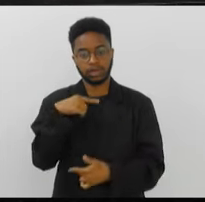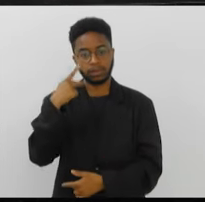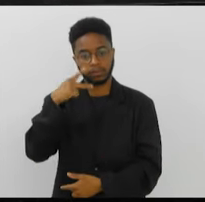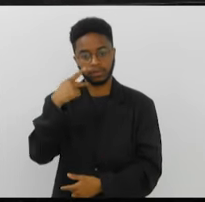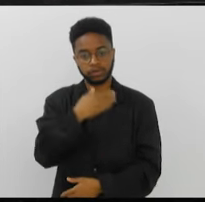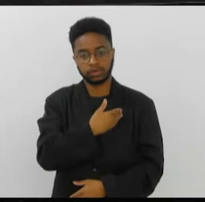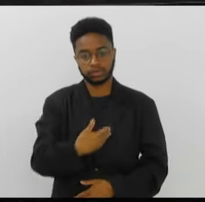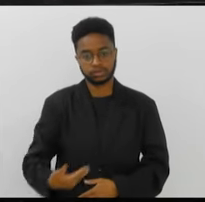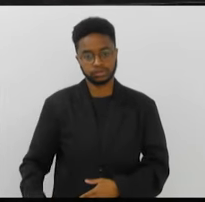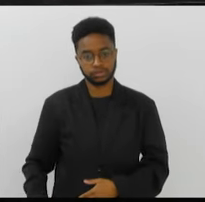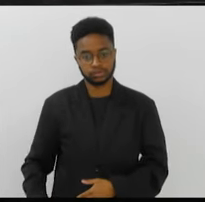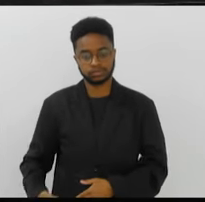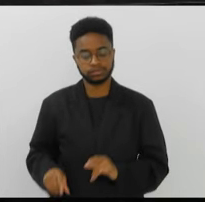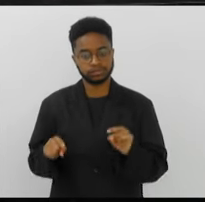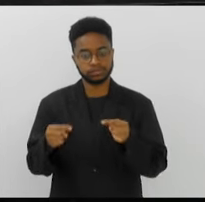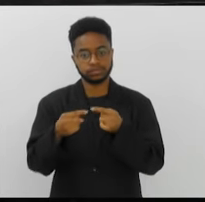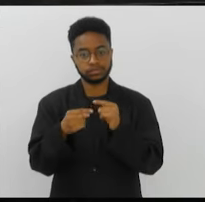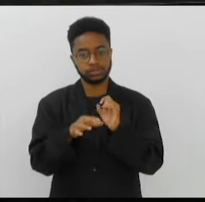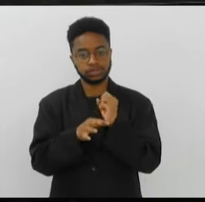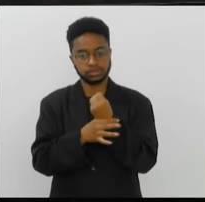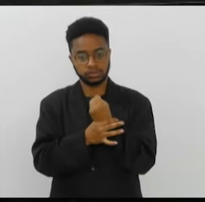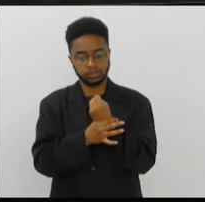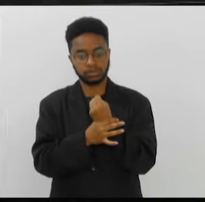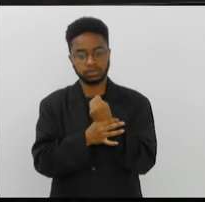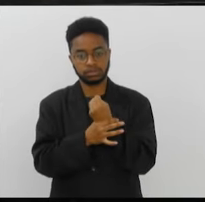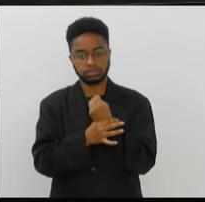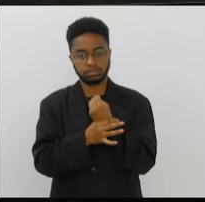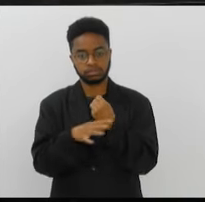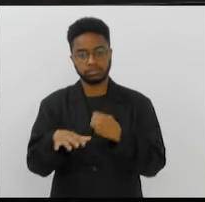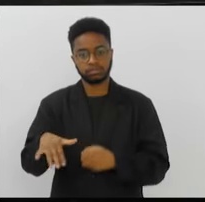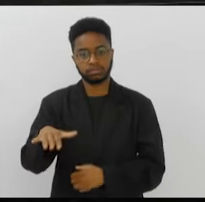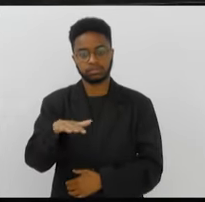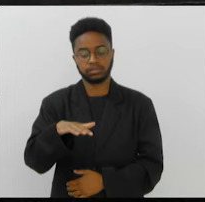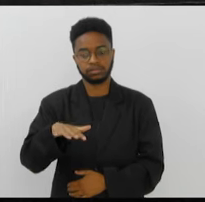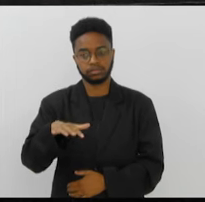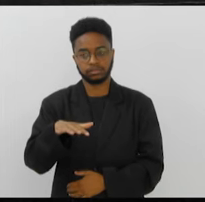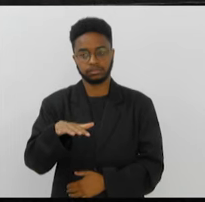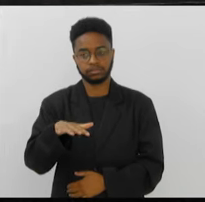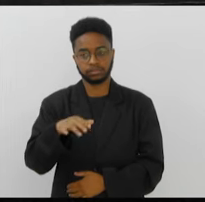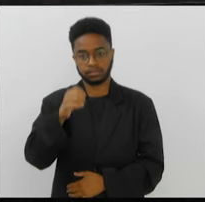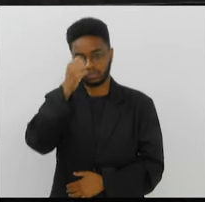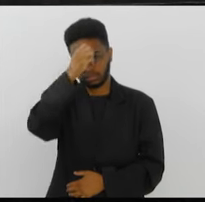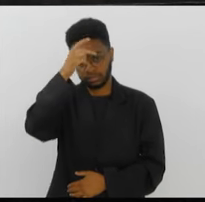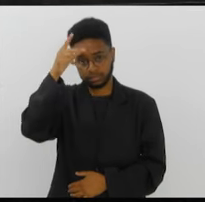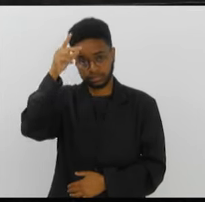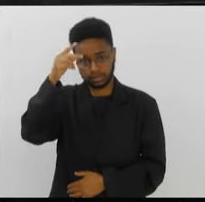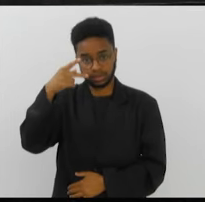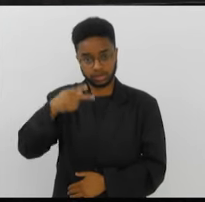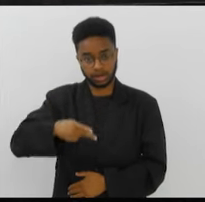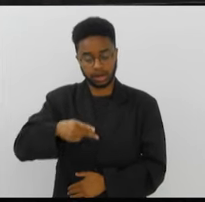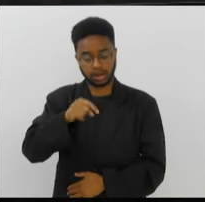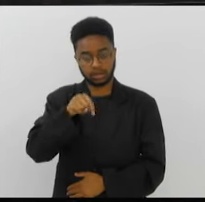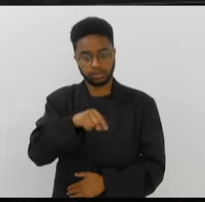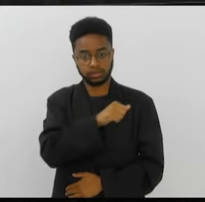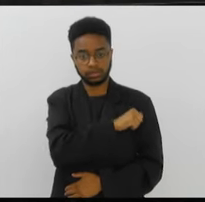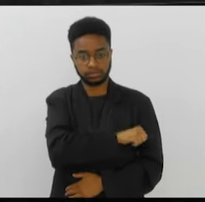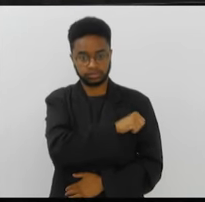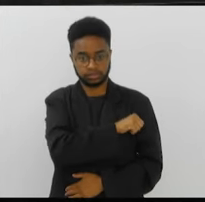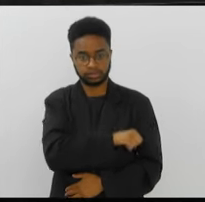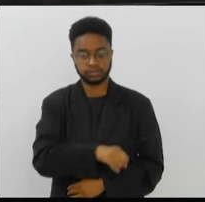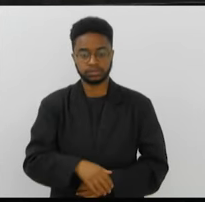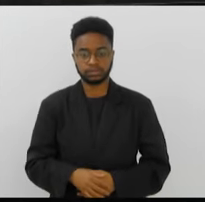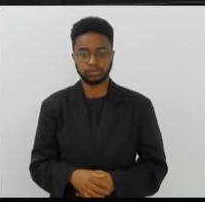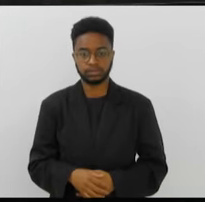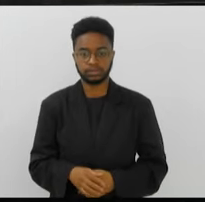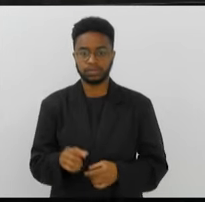pública de segurança no âmbito da Prefeitura da cidade do Rio de Janeiro, que